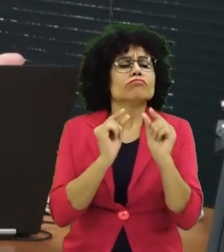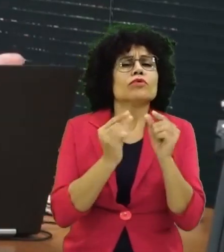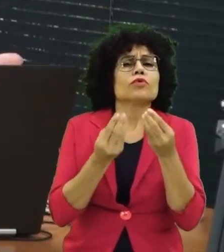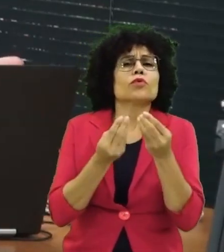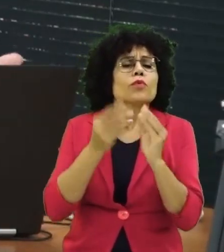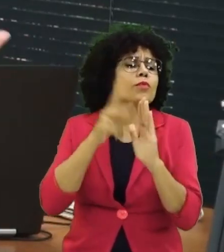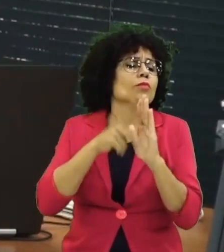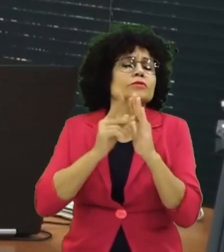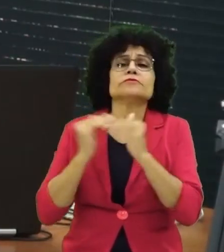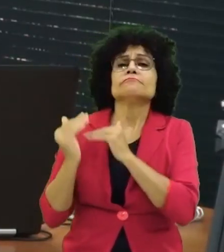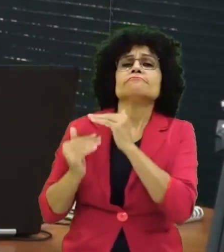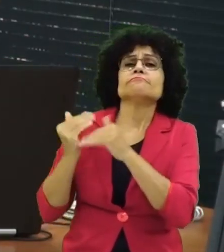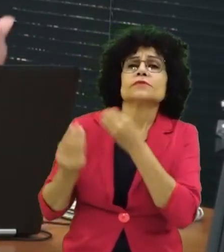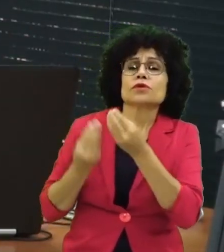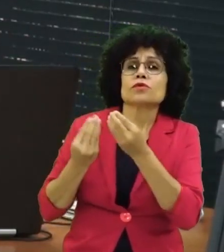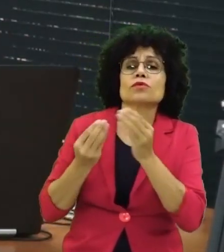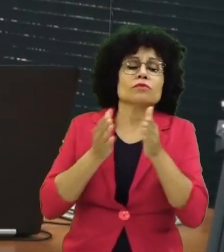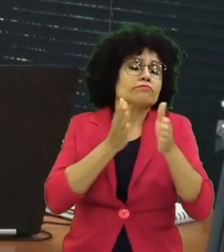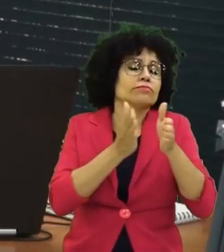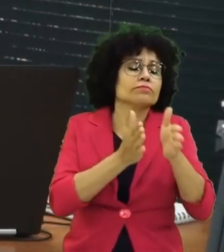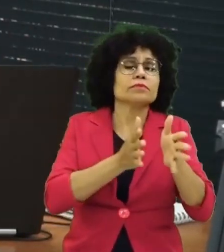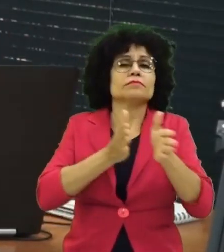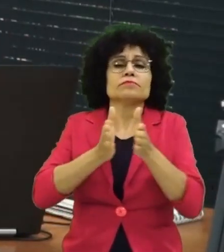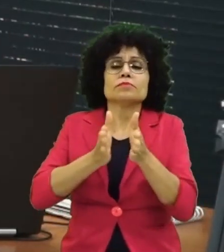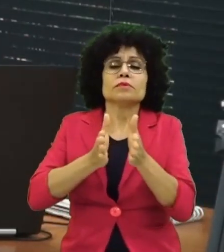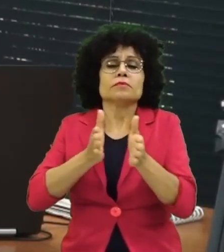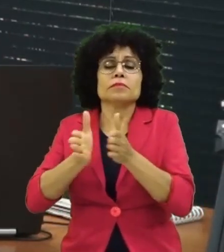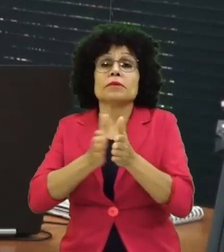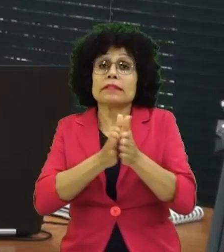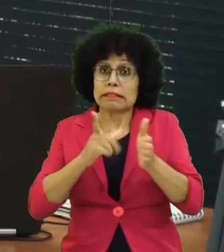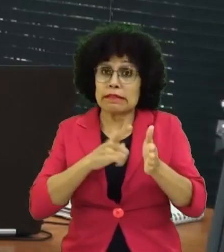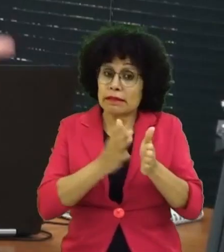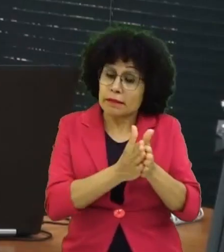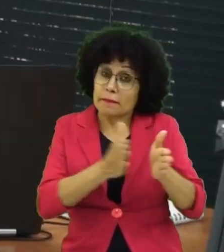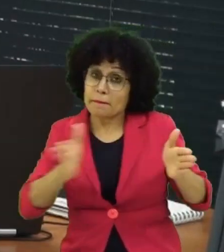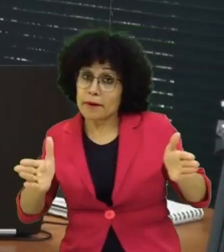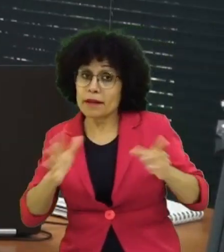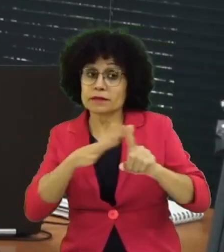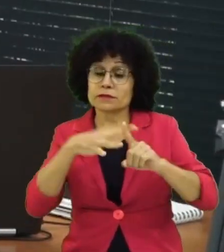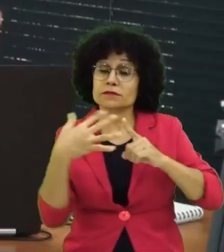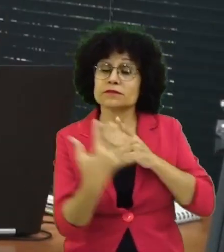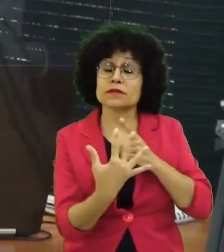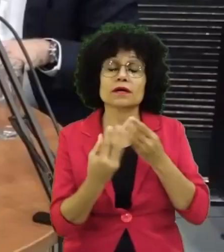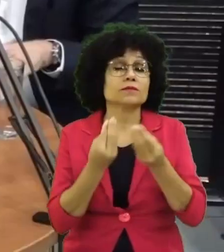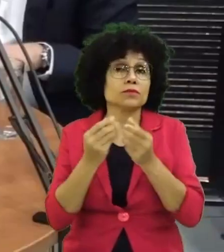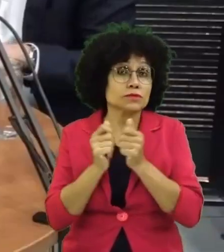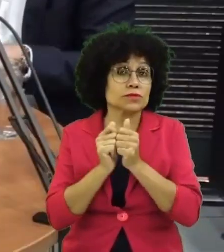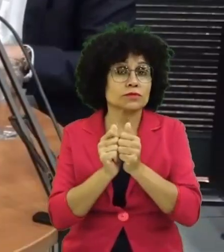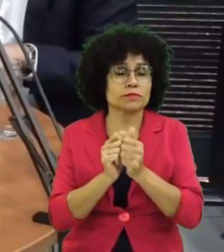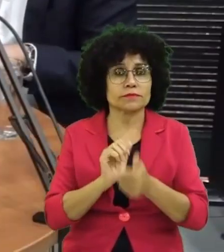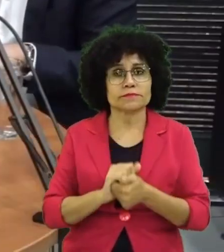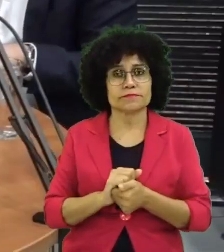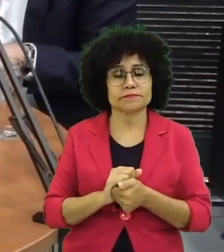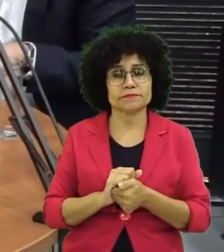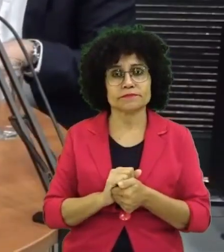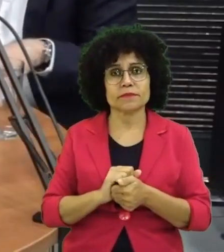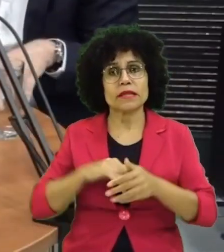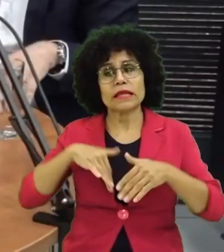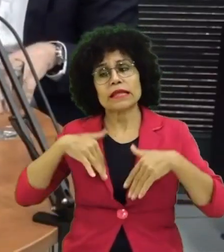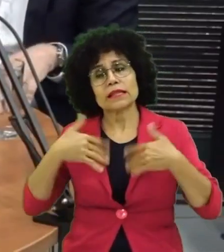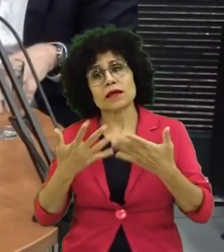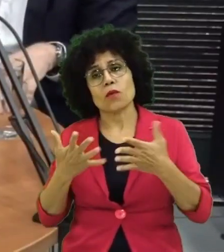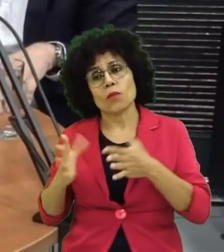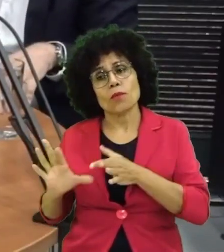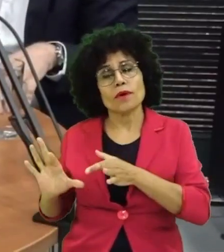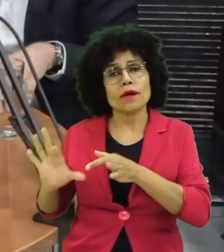vai ser desenvolvido, né? Quais são as etapas, tem um prazo, a sociedade pode acompanhar? Como eu te disse, ele é linkado com